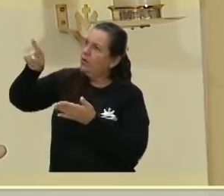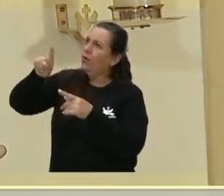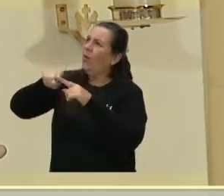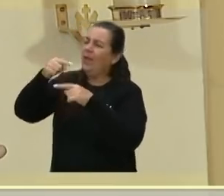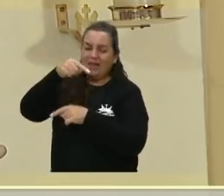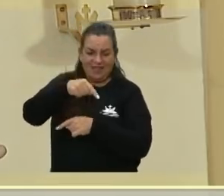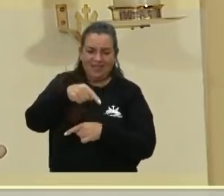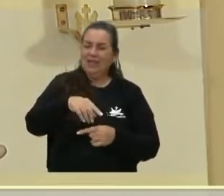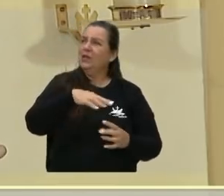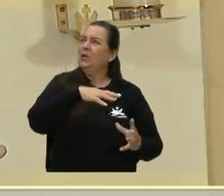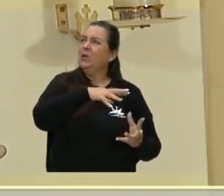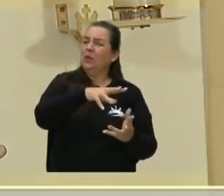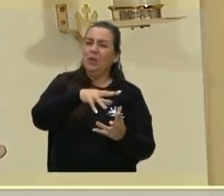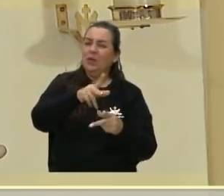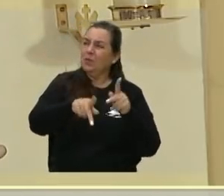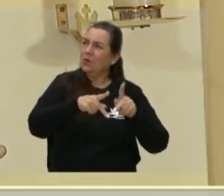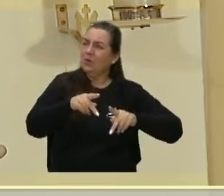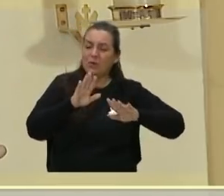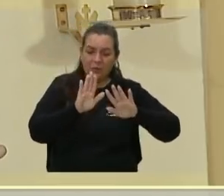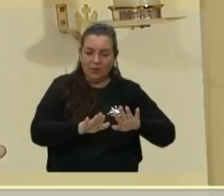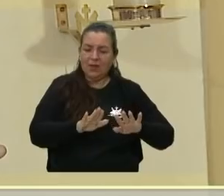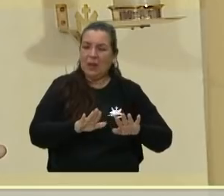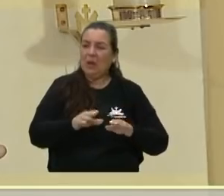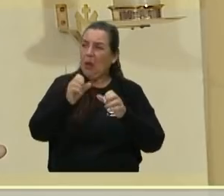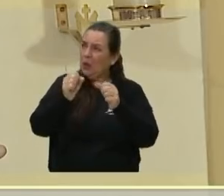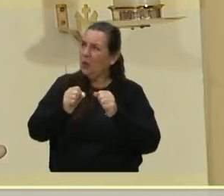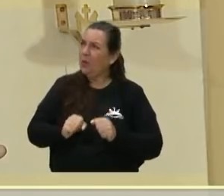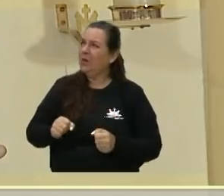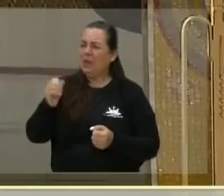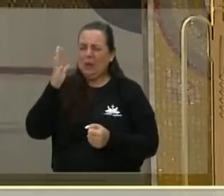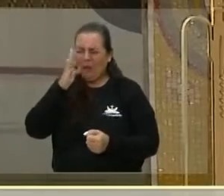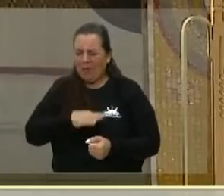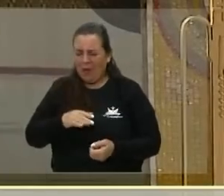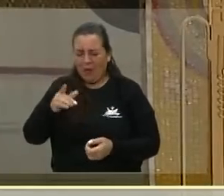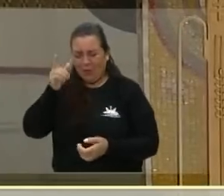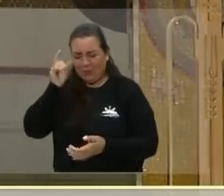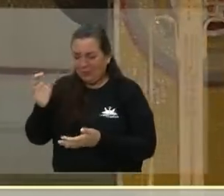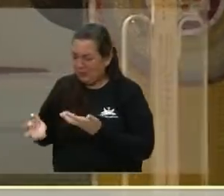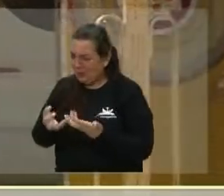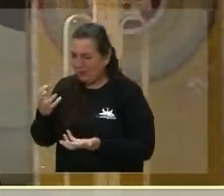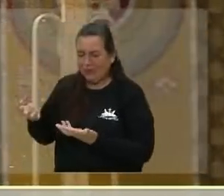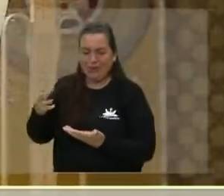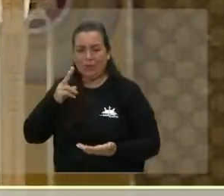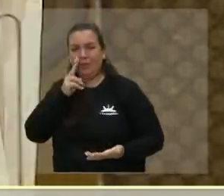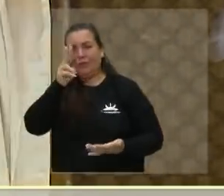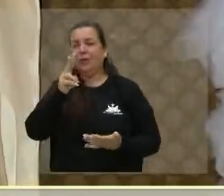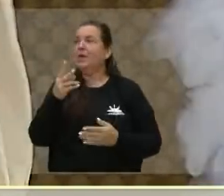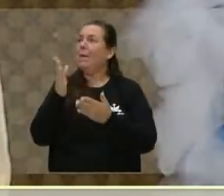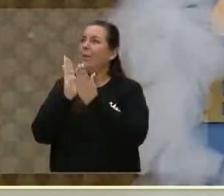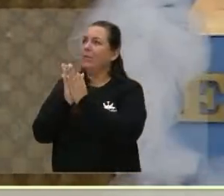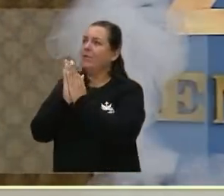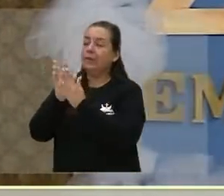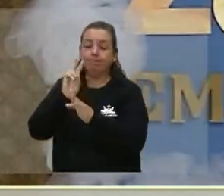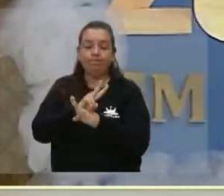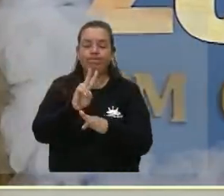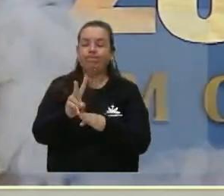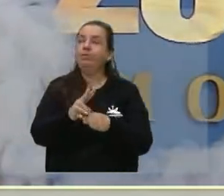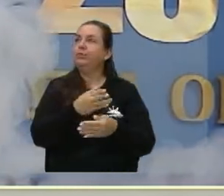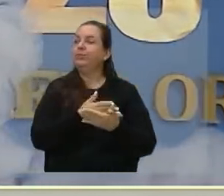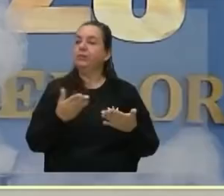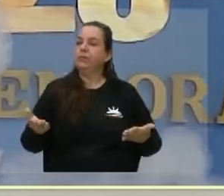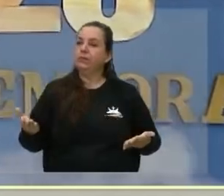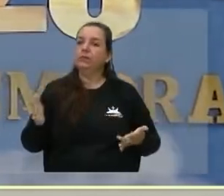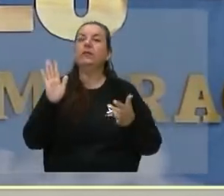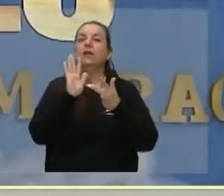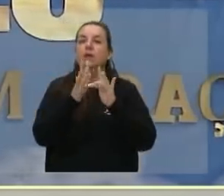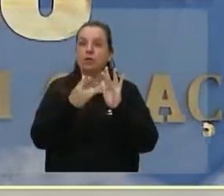mas eles ficam e o poder do maligno é muito forte presépios o que